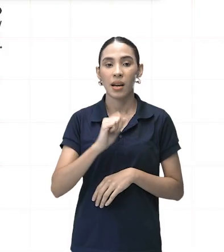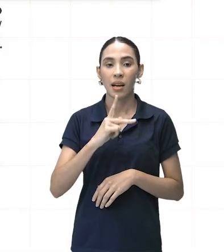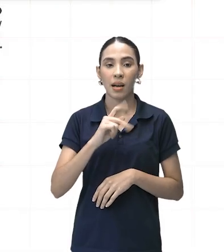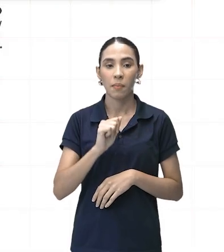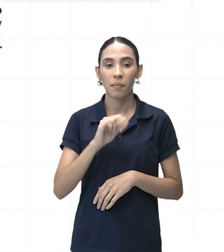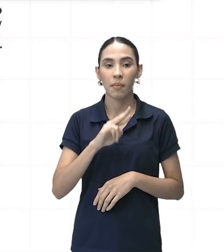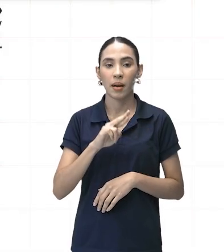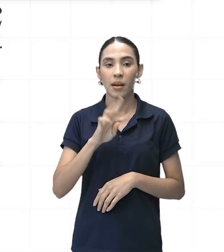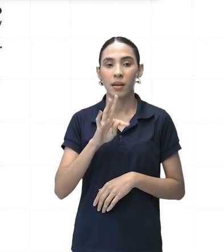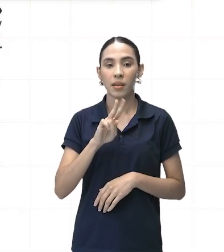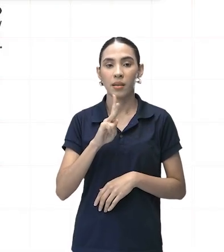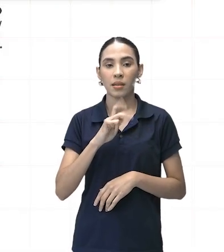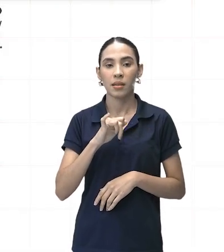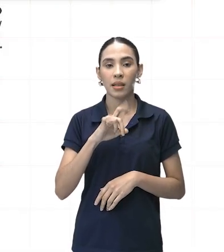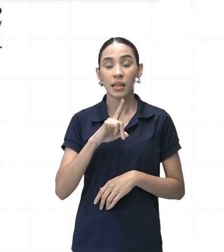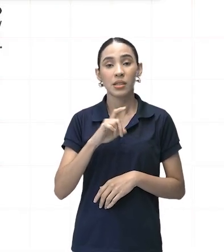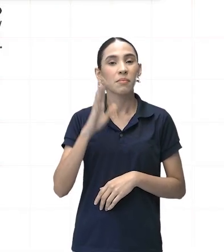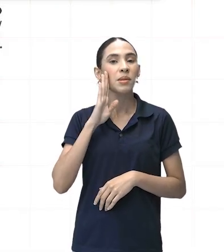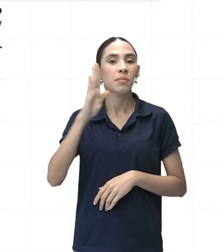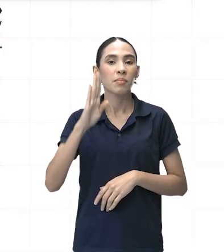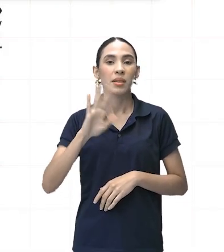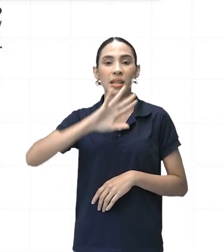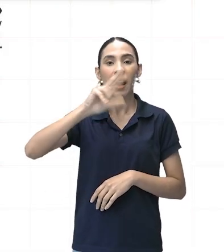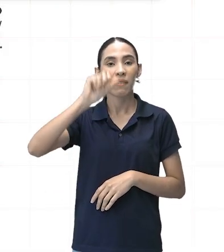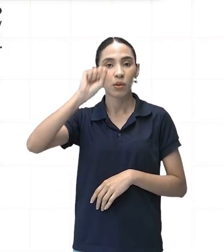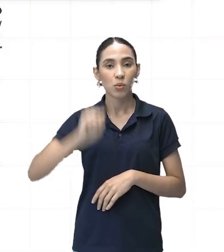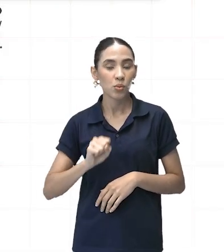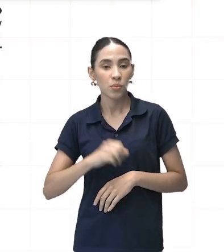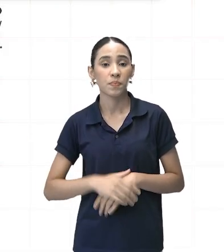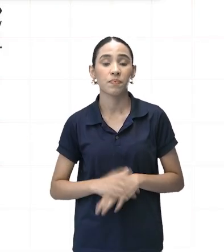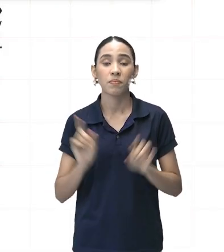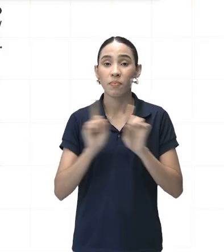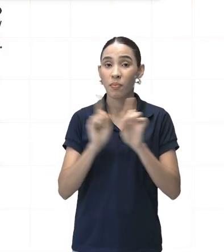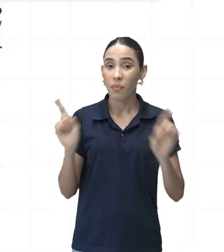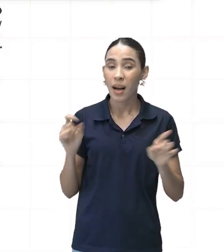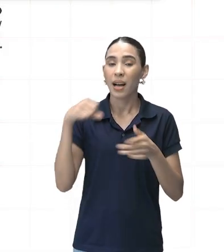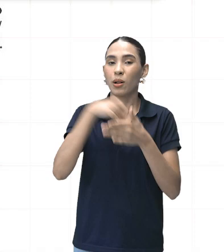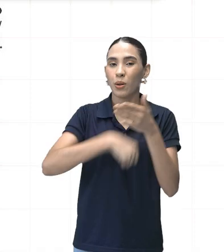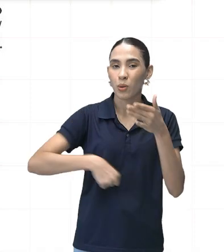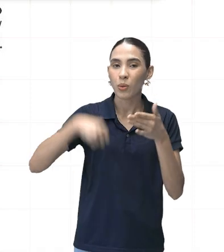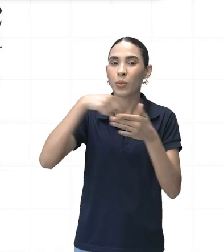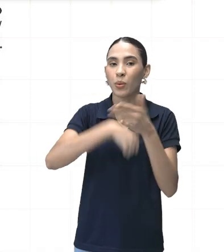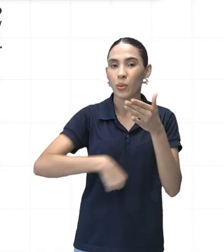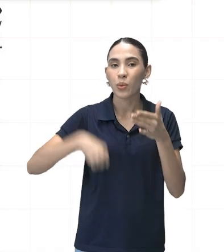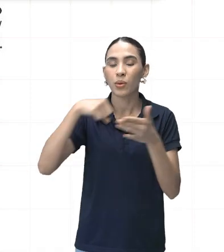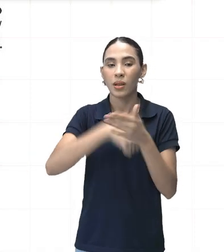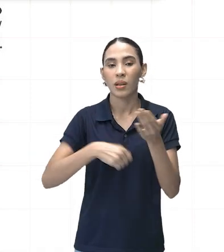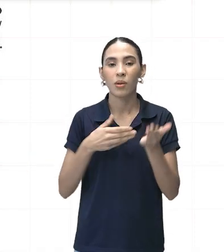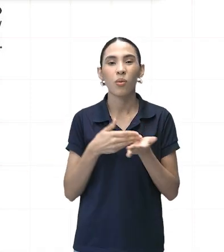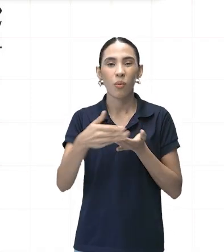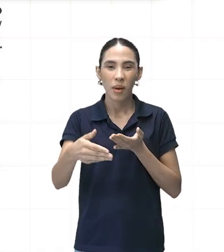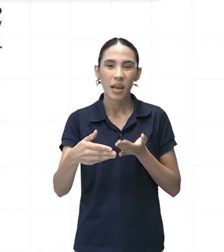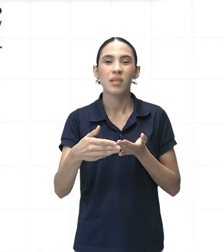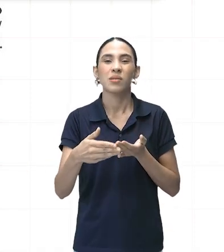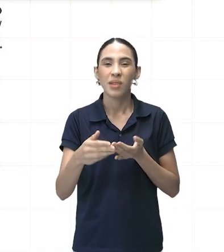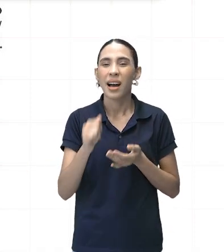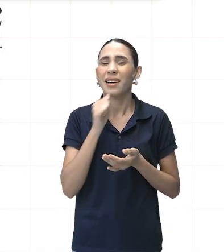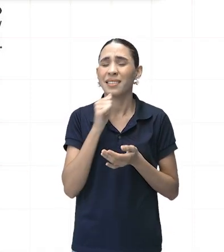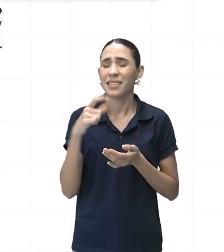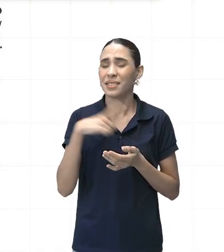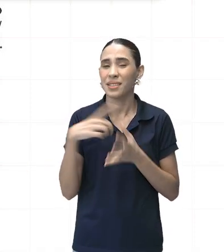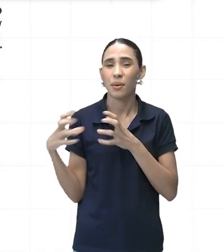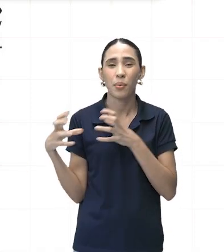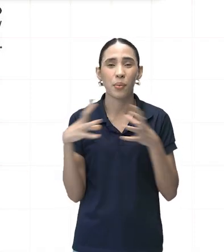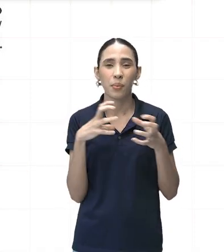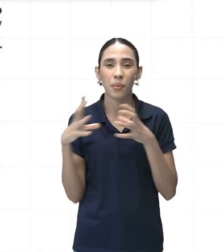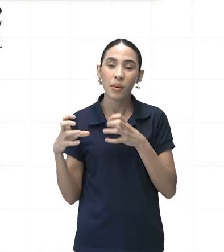apartheid, principalmente na África do Sul. Tá? Mas por muitas lutas que se teve no início, ainda tinha muitos